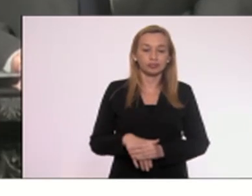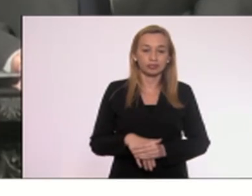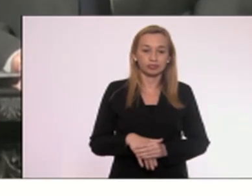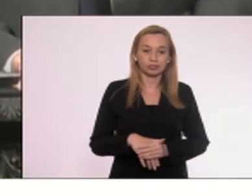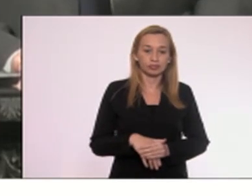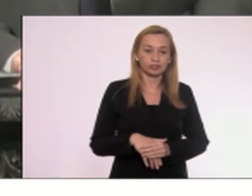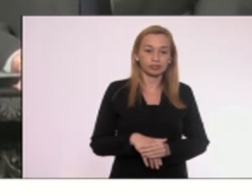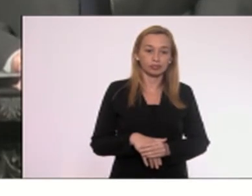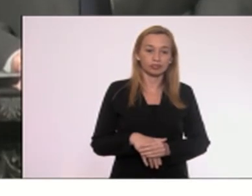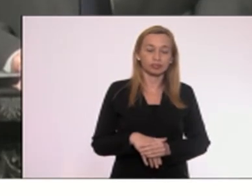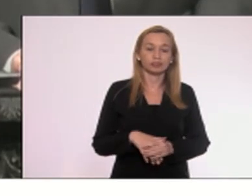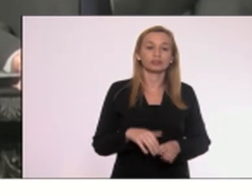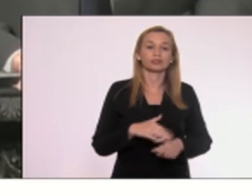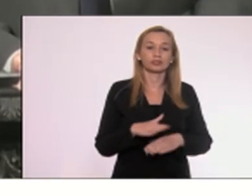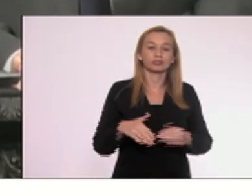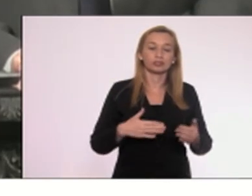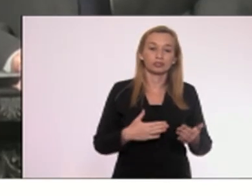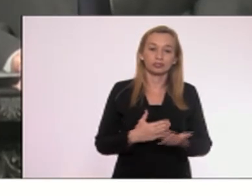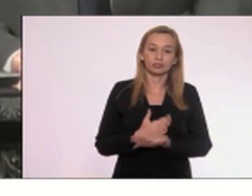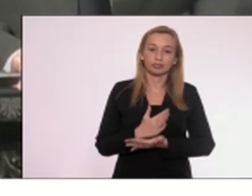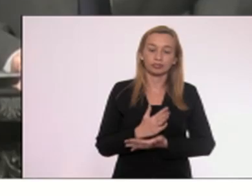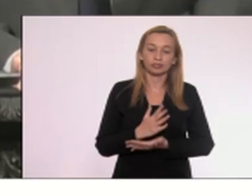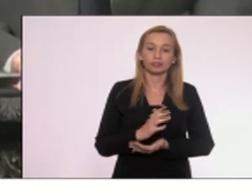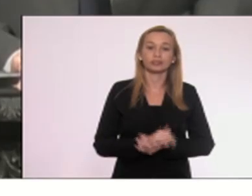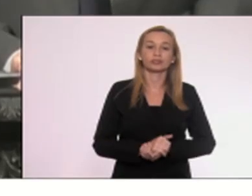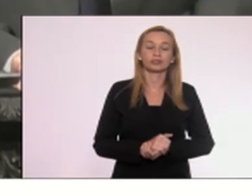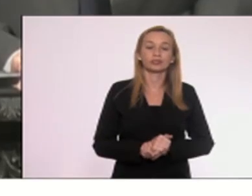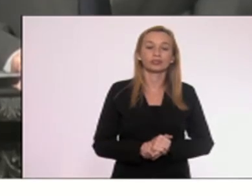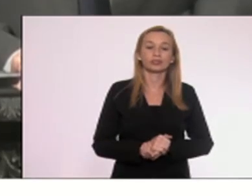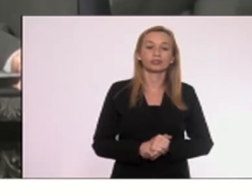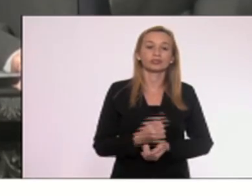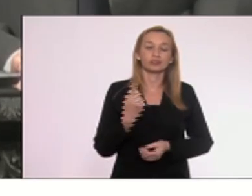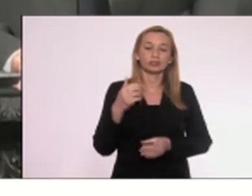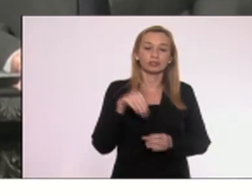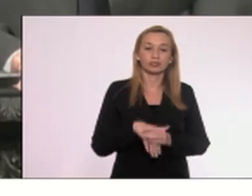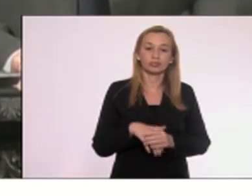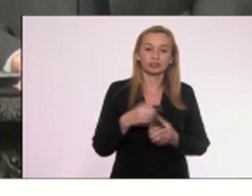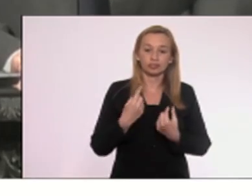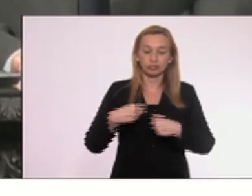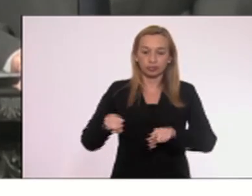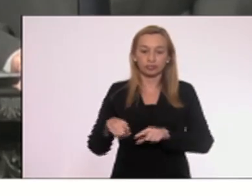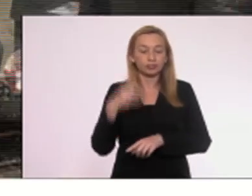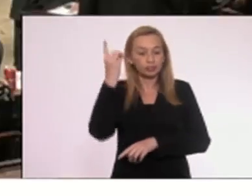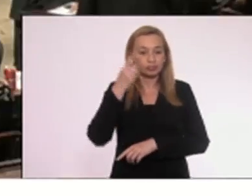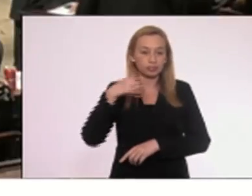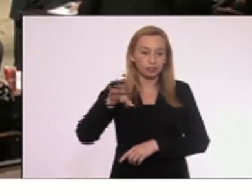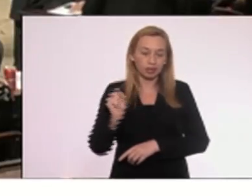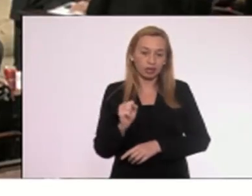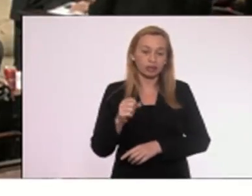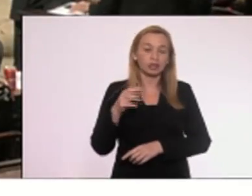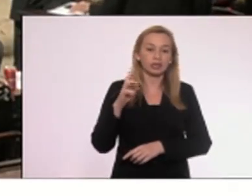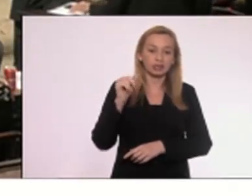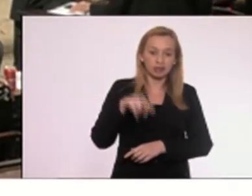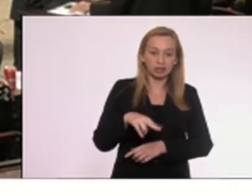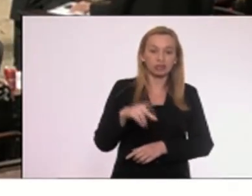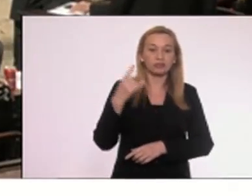substitutivo da CCJ. Os senhores que aprovam nesse como estão, aprovado. Com voto contrário, deputado Carlos Mink, Renan Ferreirinha,